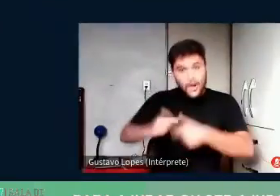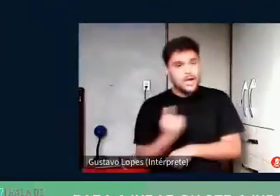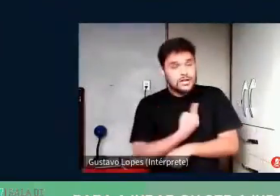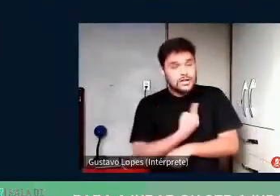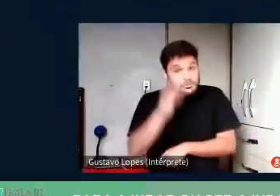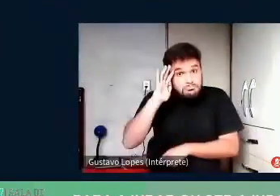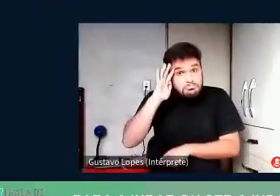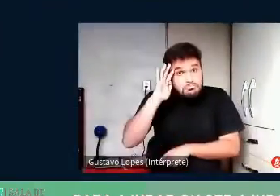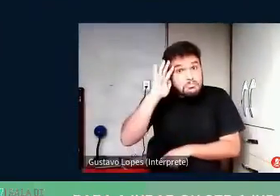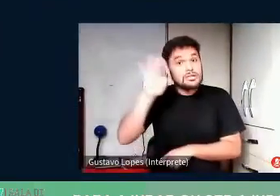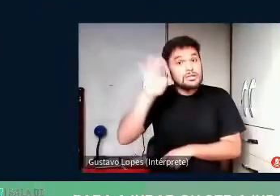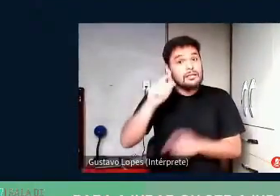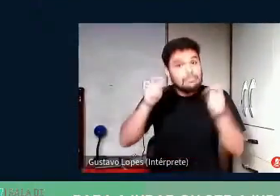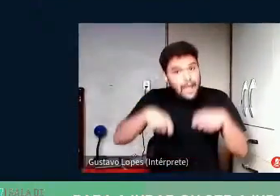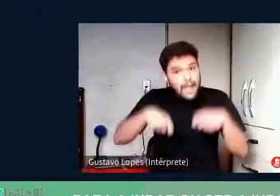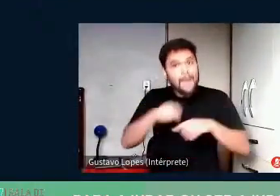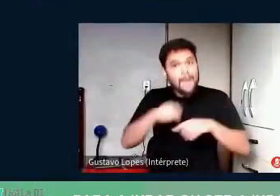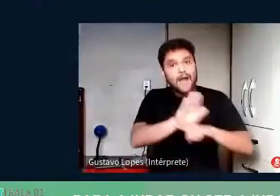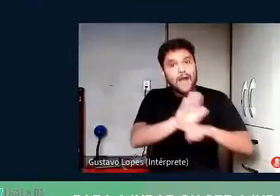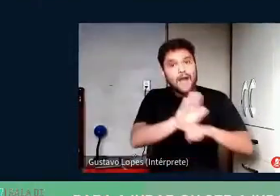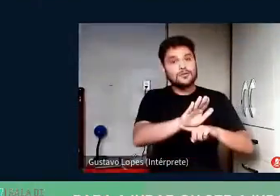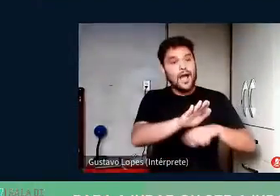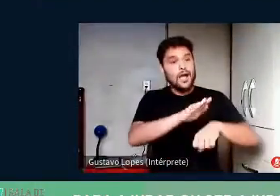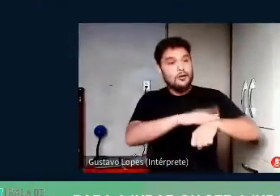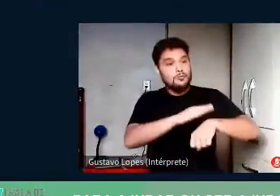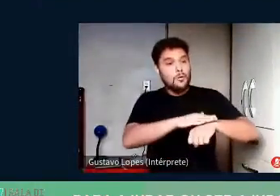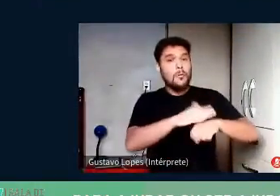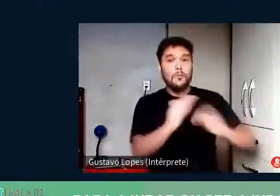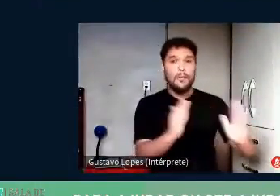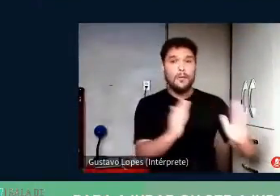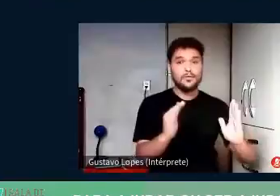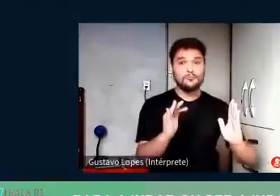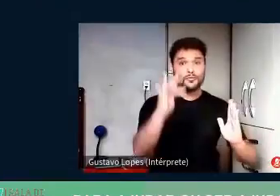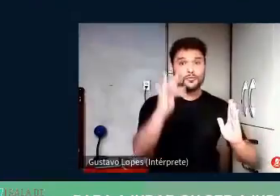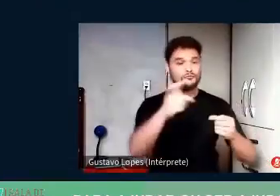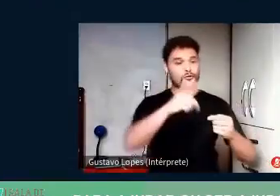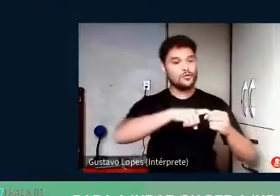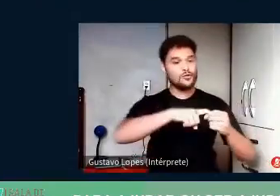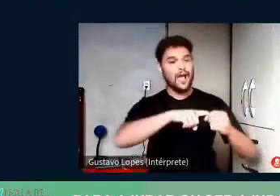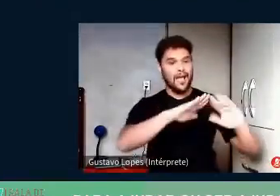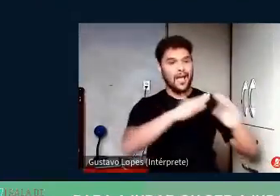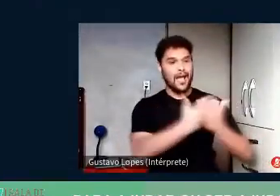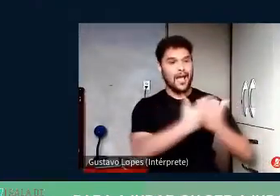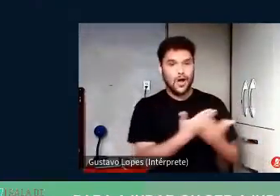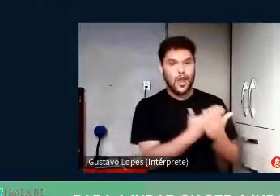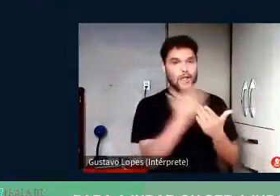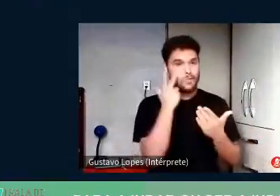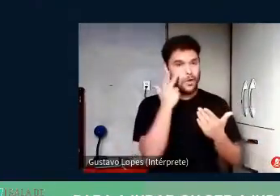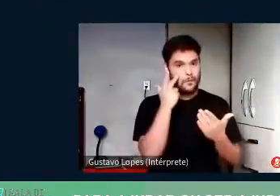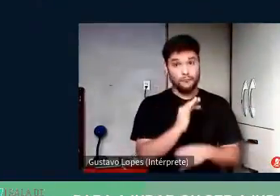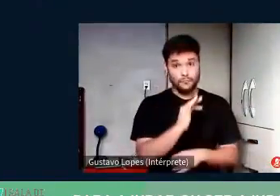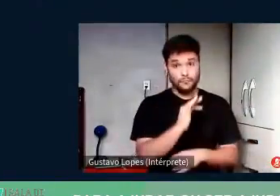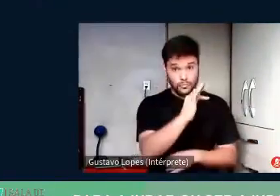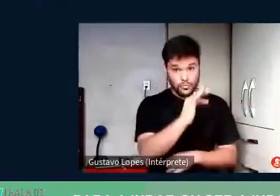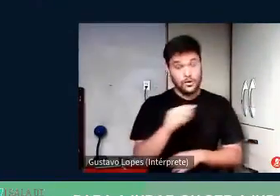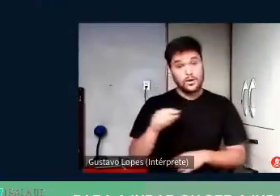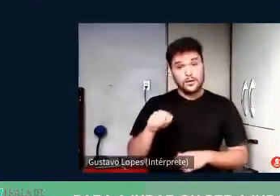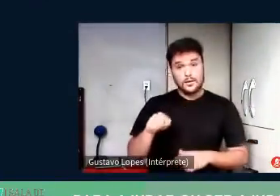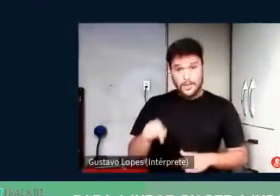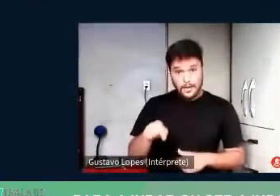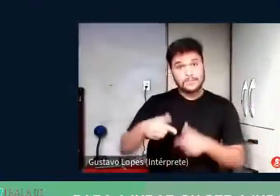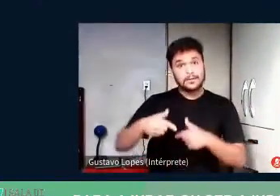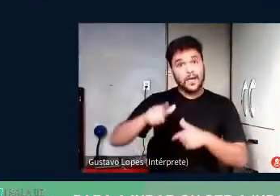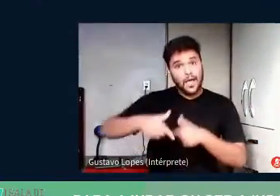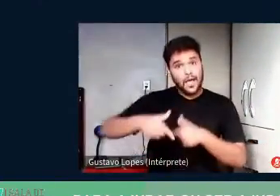diferença no cenário de retorno às atividades escolares no futuro. Esse é o tipo de atividade que nós